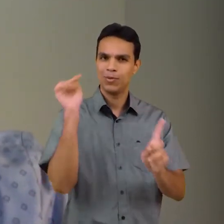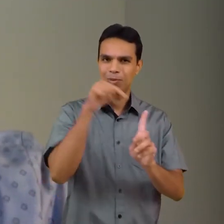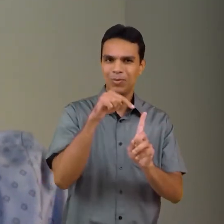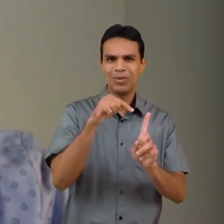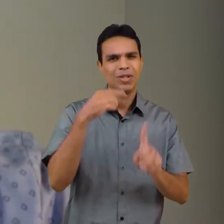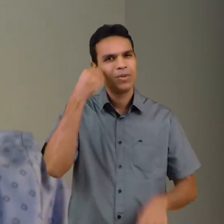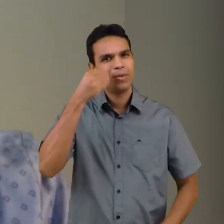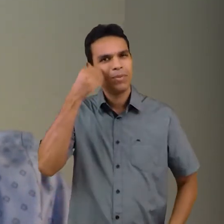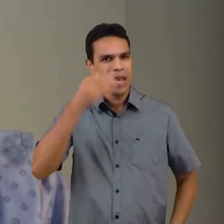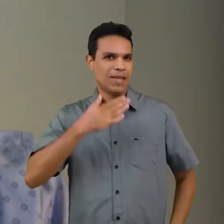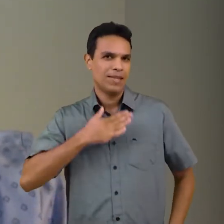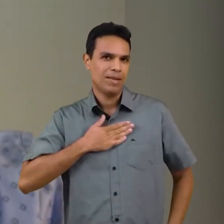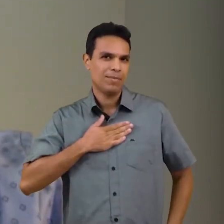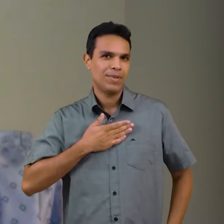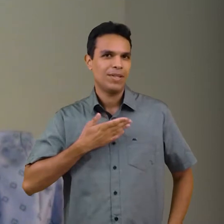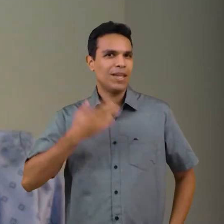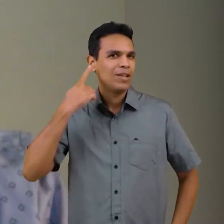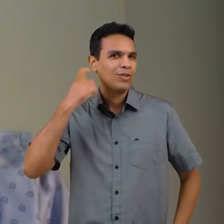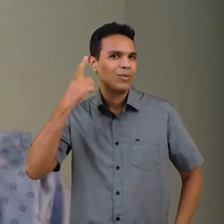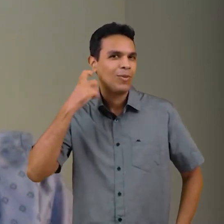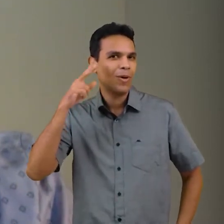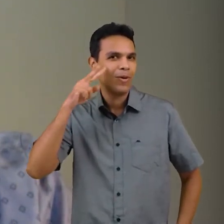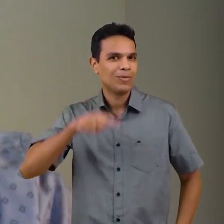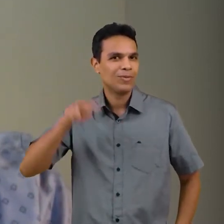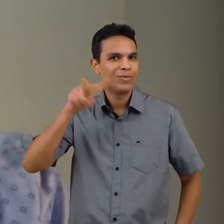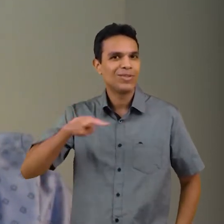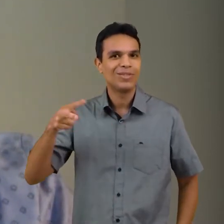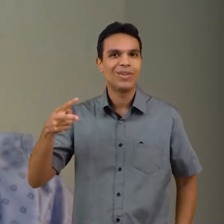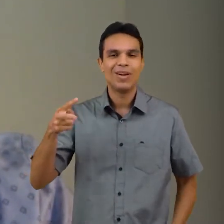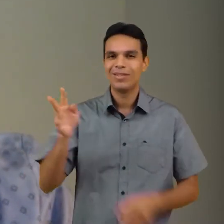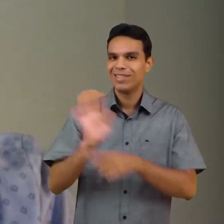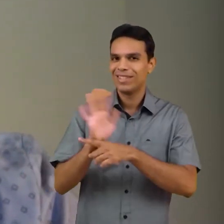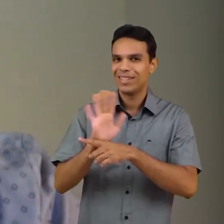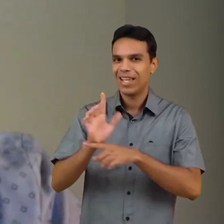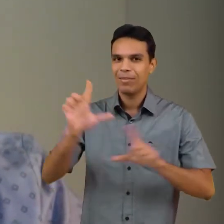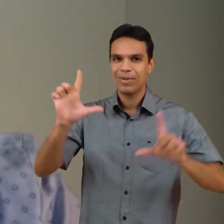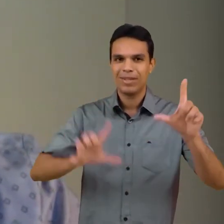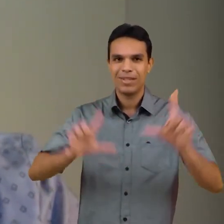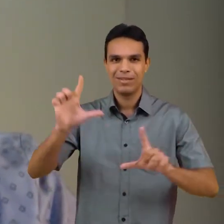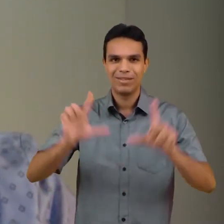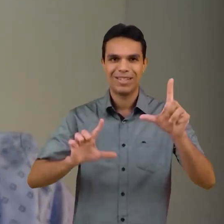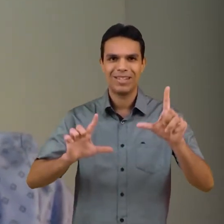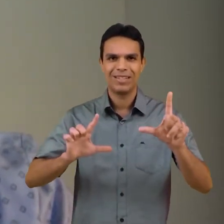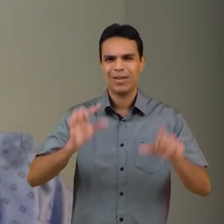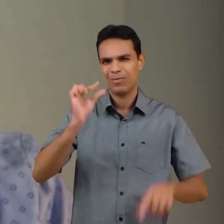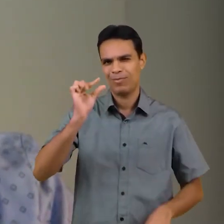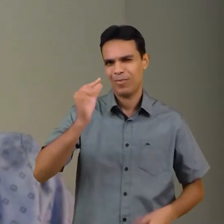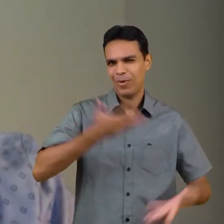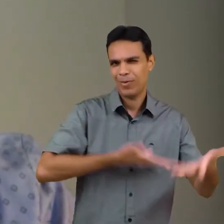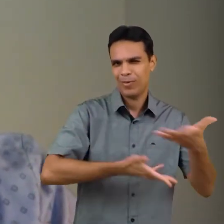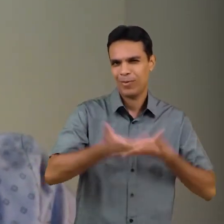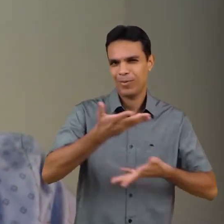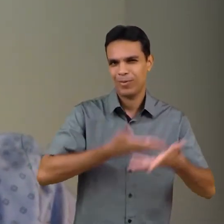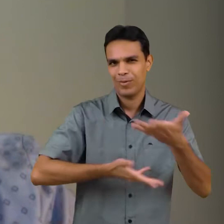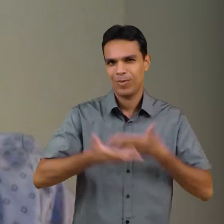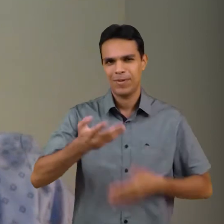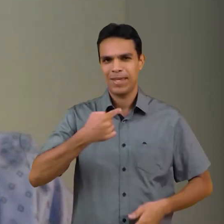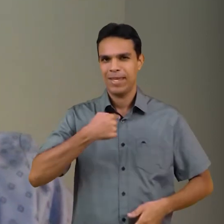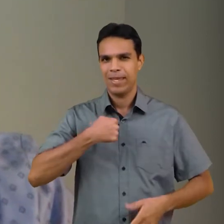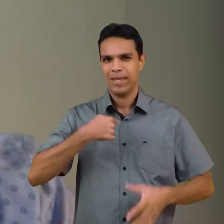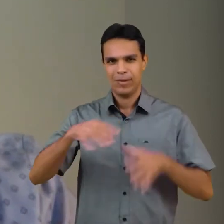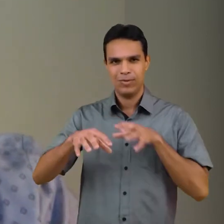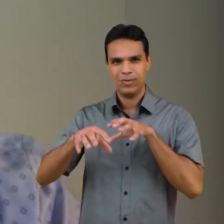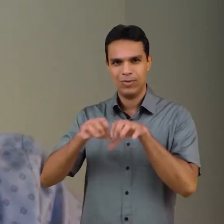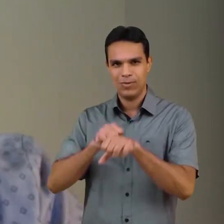curso, a ideia foi compartilhar um pouco da minha experiência com audiovisual, com cinema, com TV. Eu